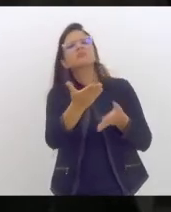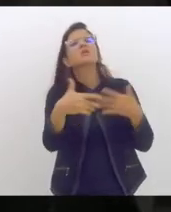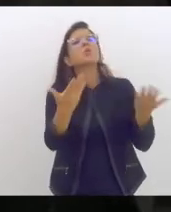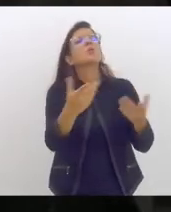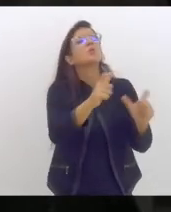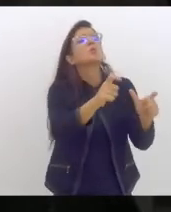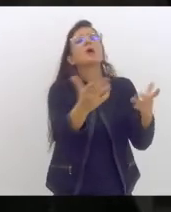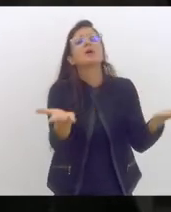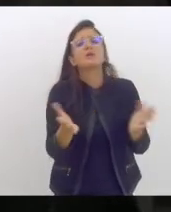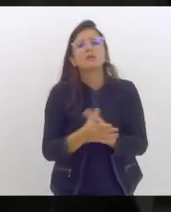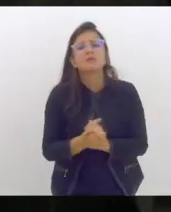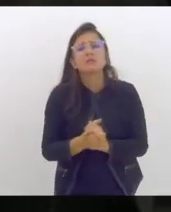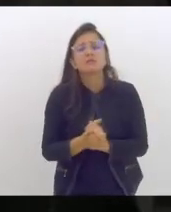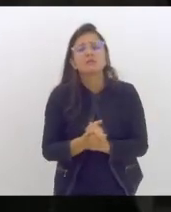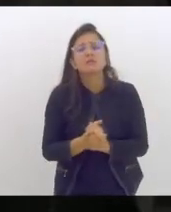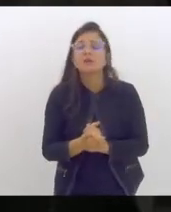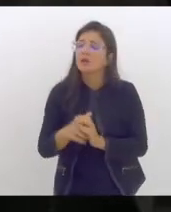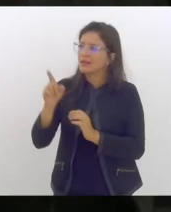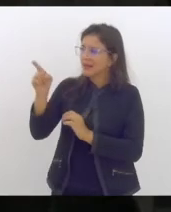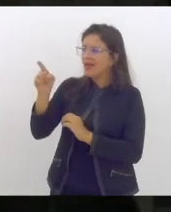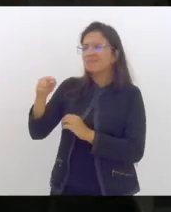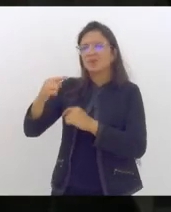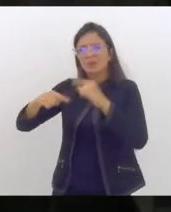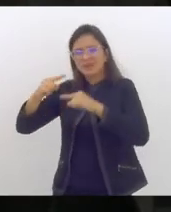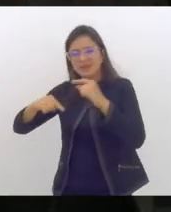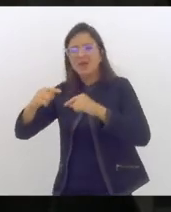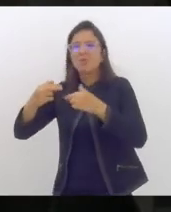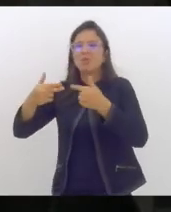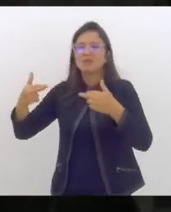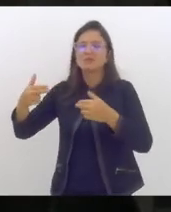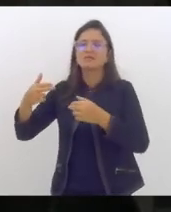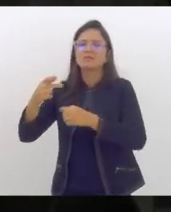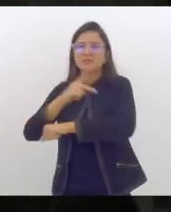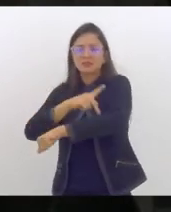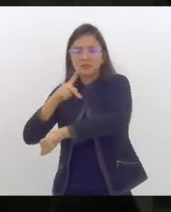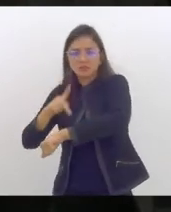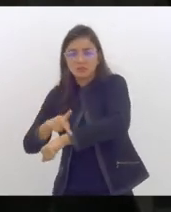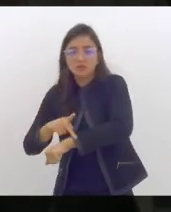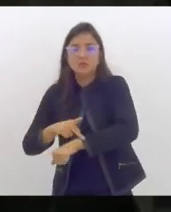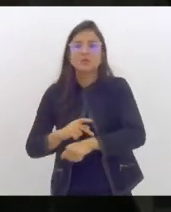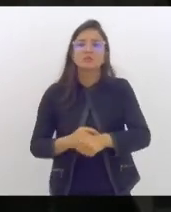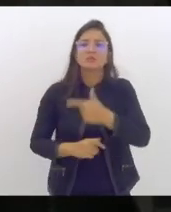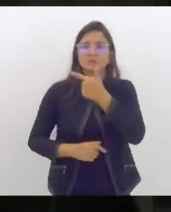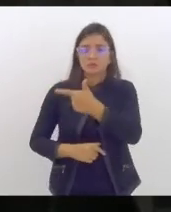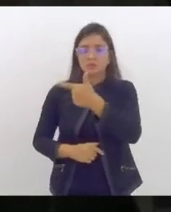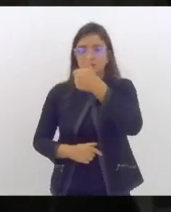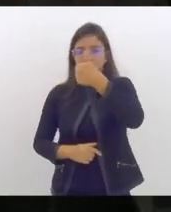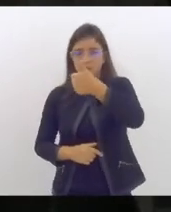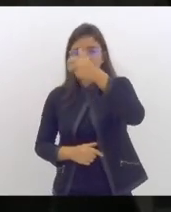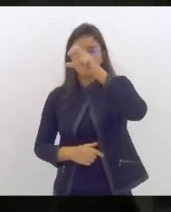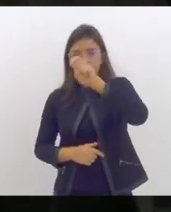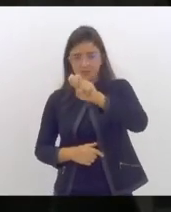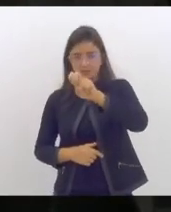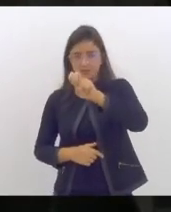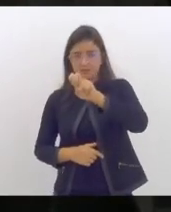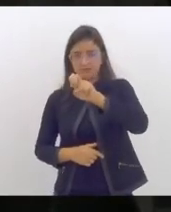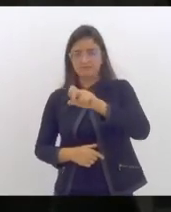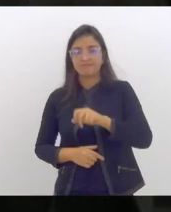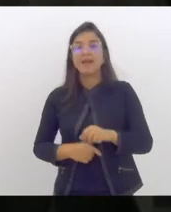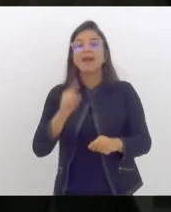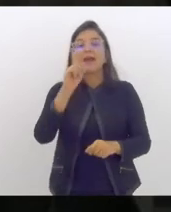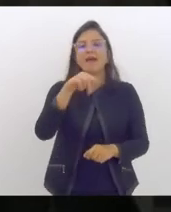O das obras pedagógicas, a fonte de recurso é a 215, transferência do